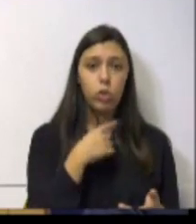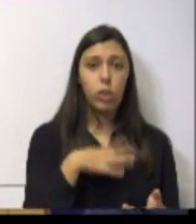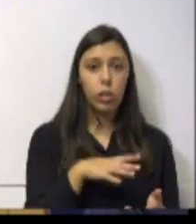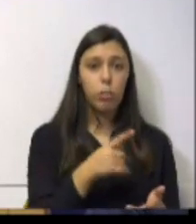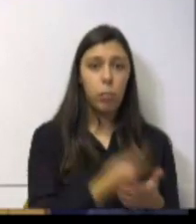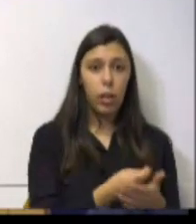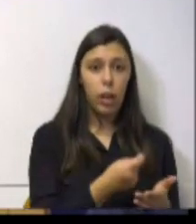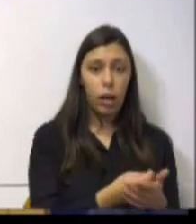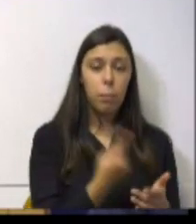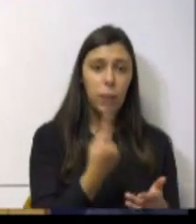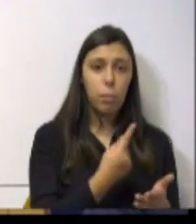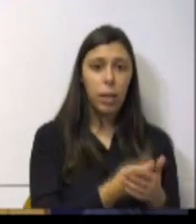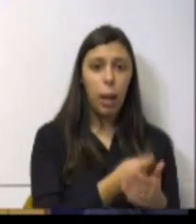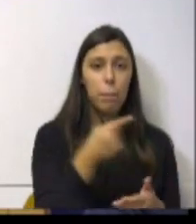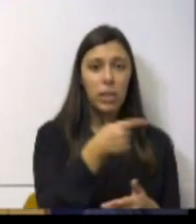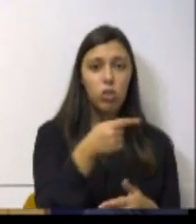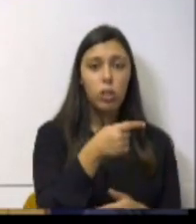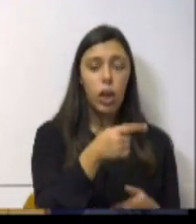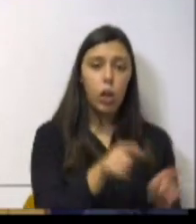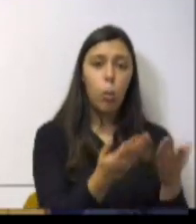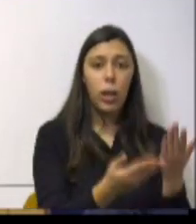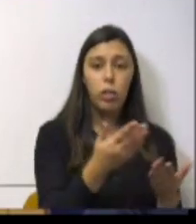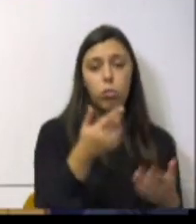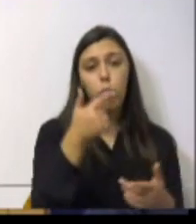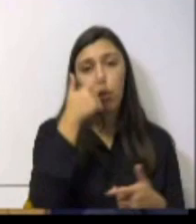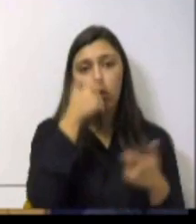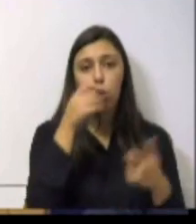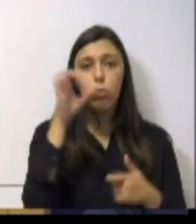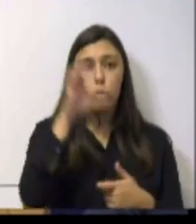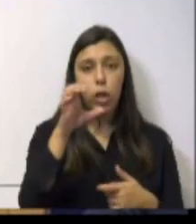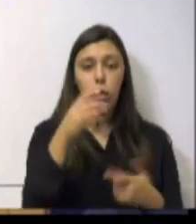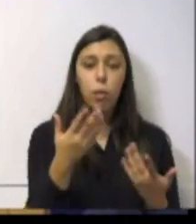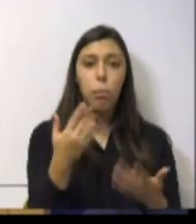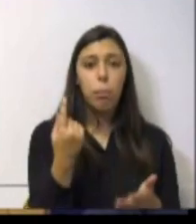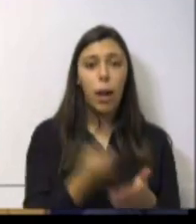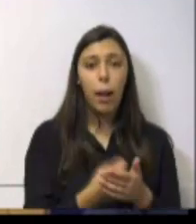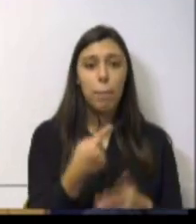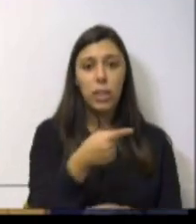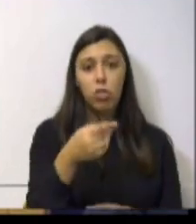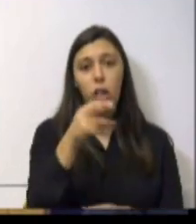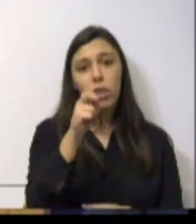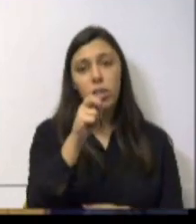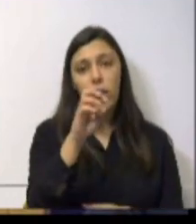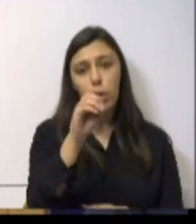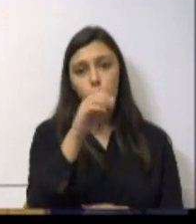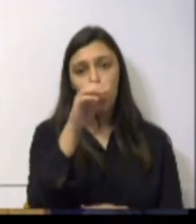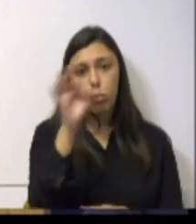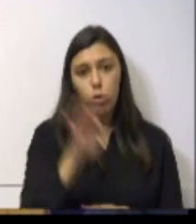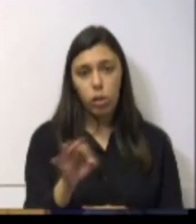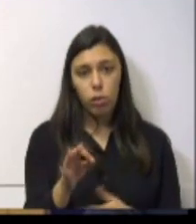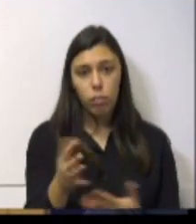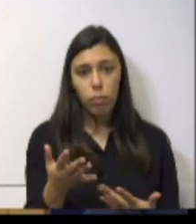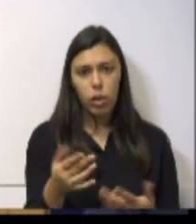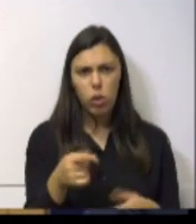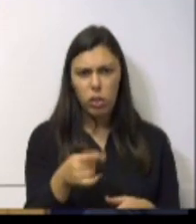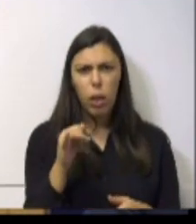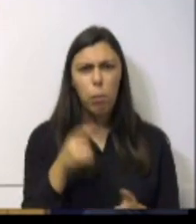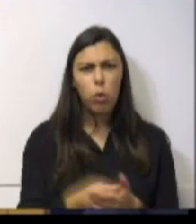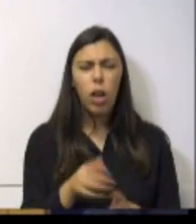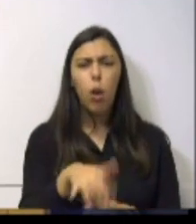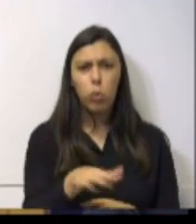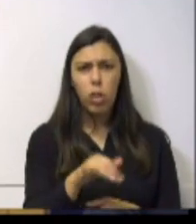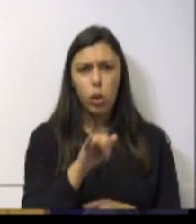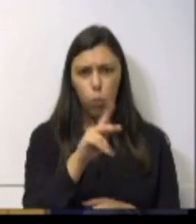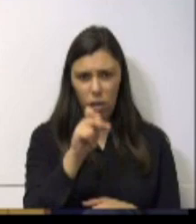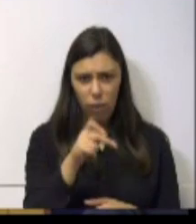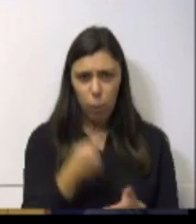menos 30%. E a questão que lhe coloco é esta. Em que imposto? É no IVA que estamos a pagar